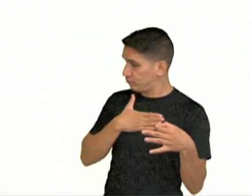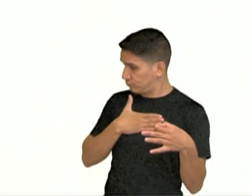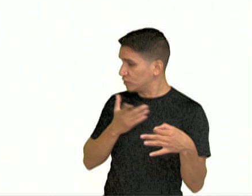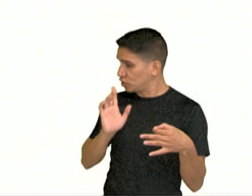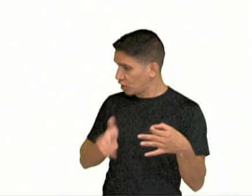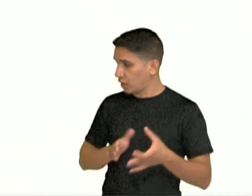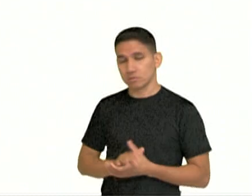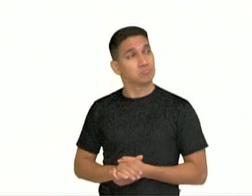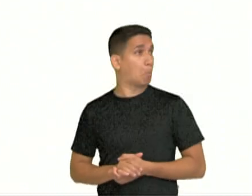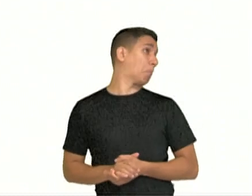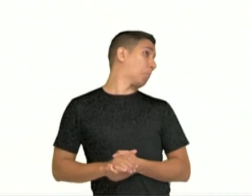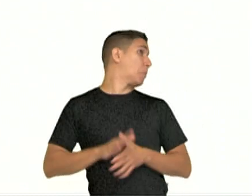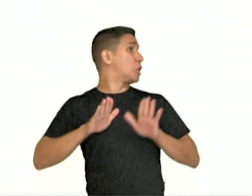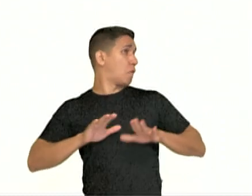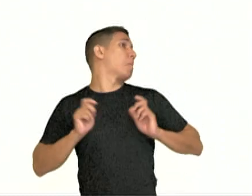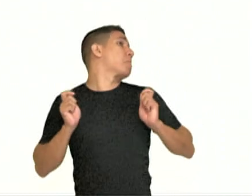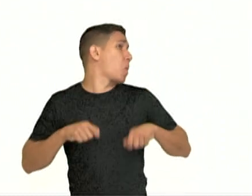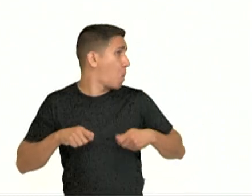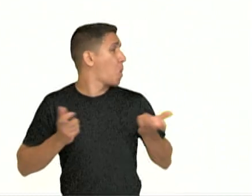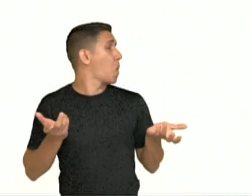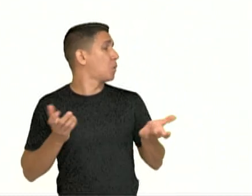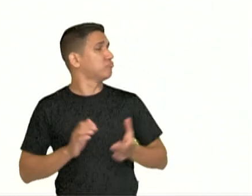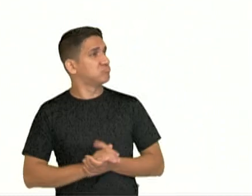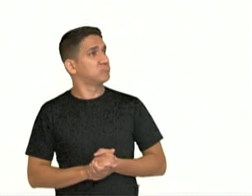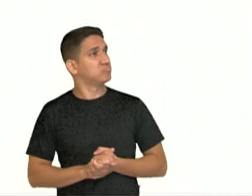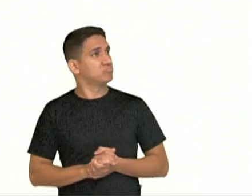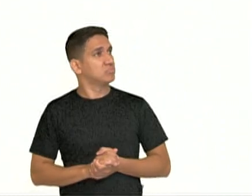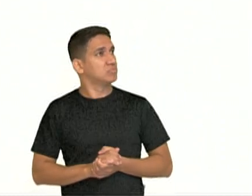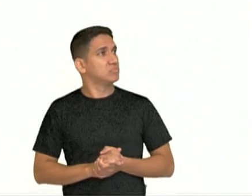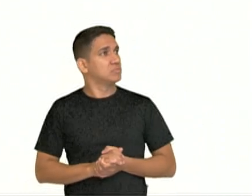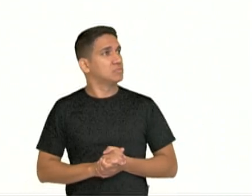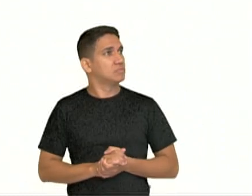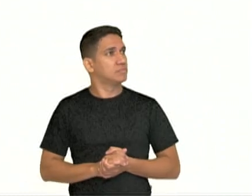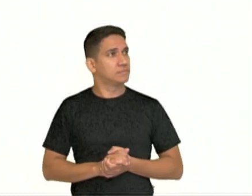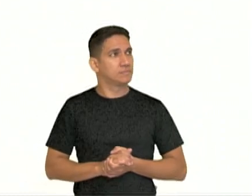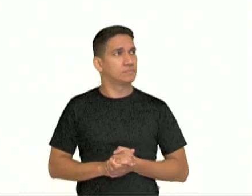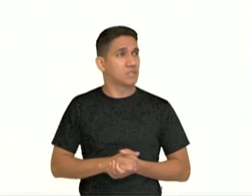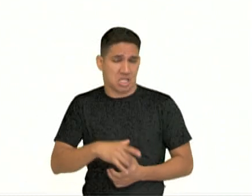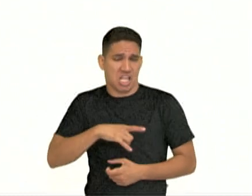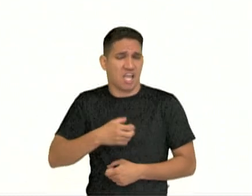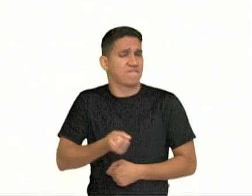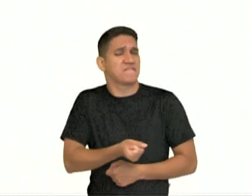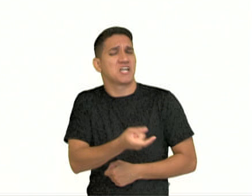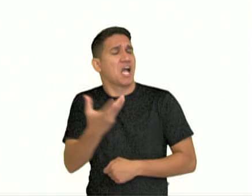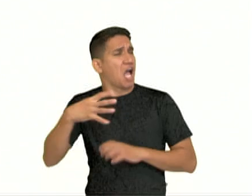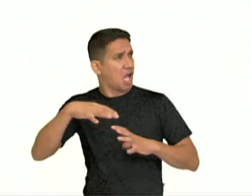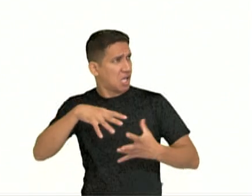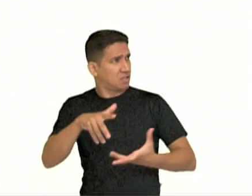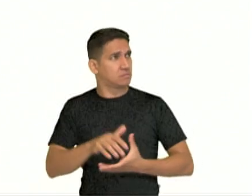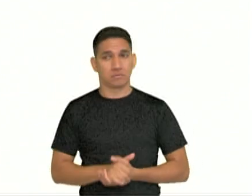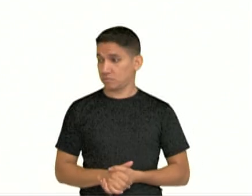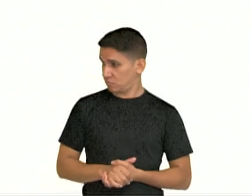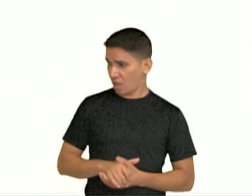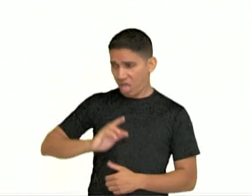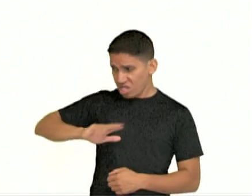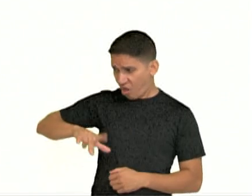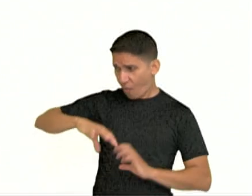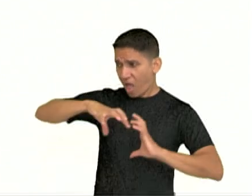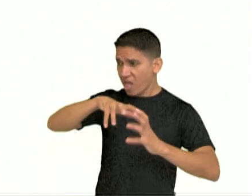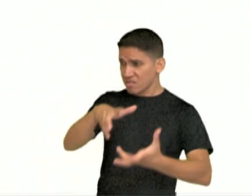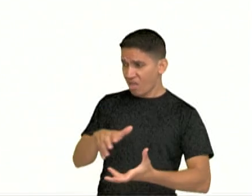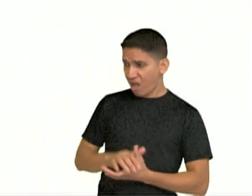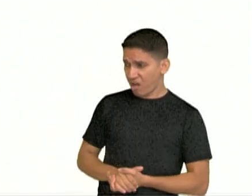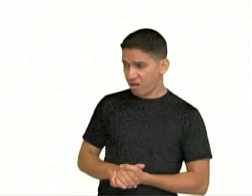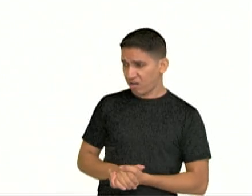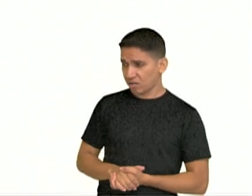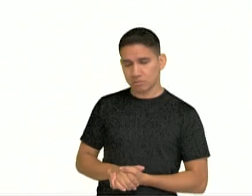possível, disse a raposa. Vê-se tanta coisa na terra? Ó, oh, Não foi na terra, disse o principezinho.